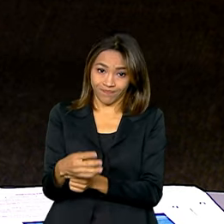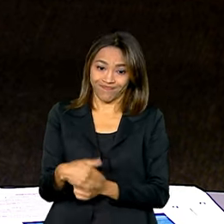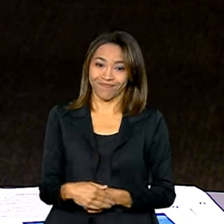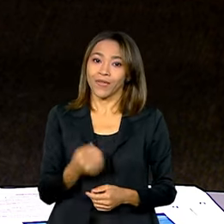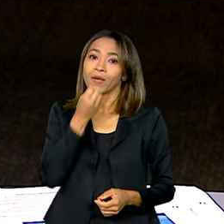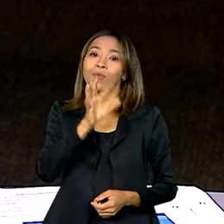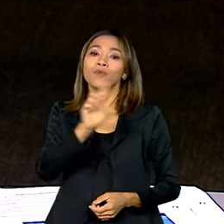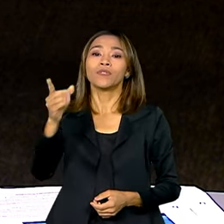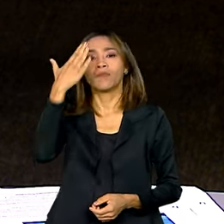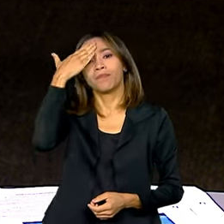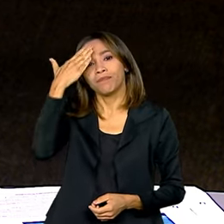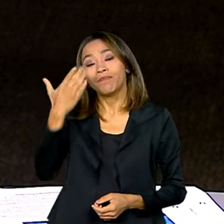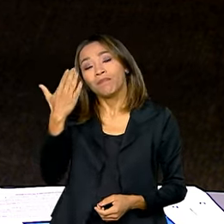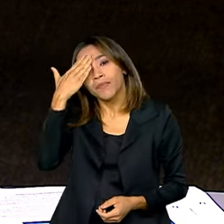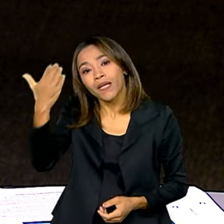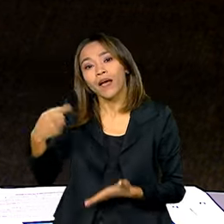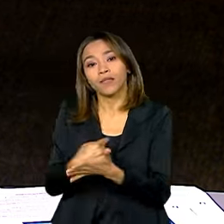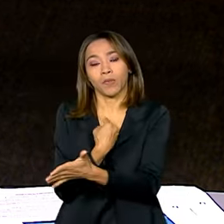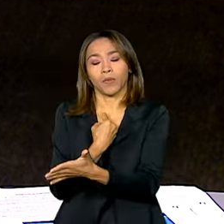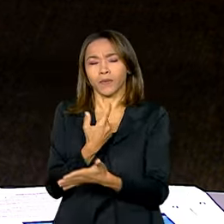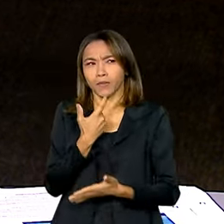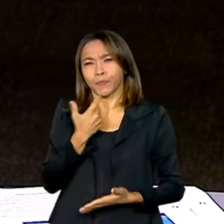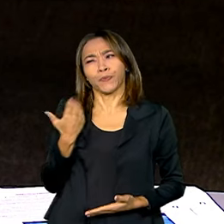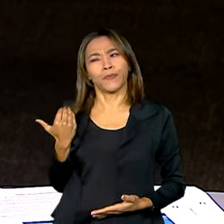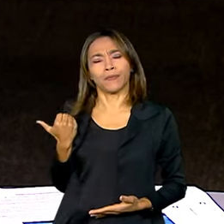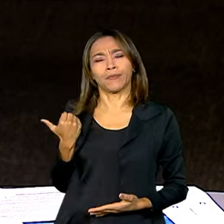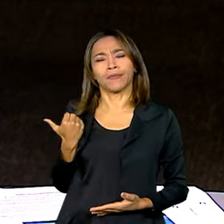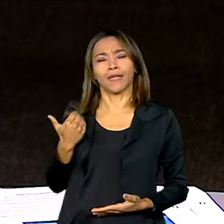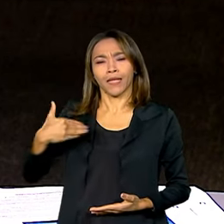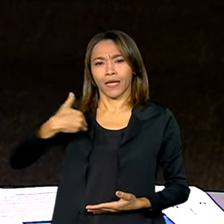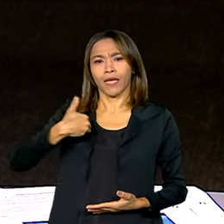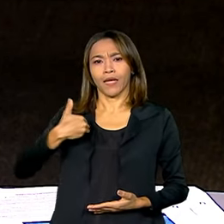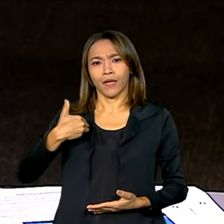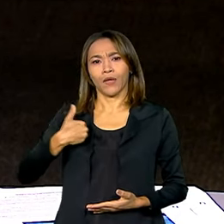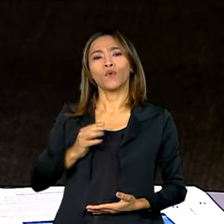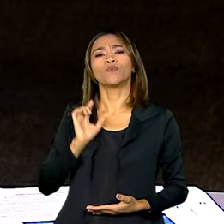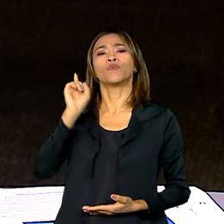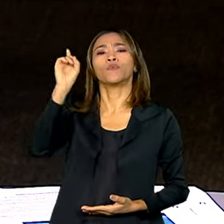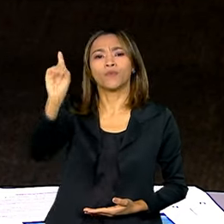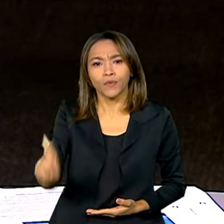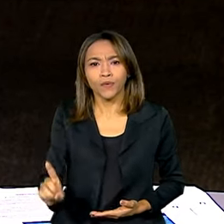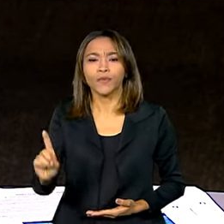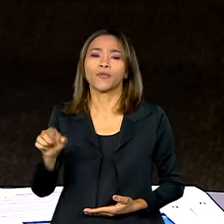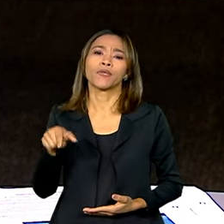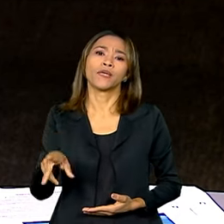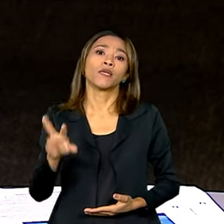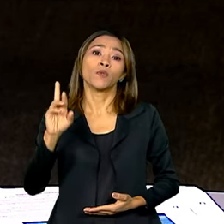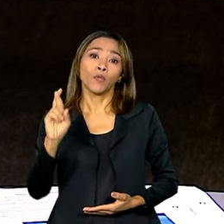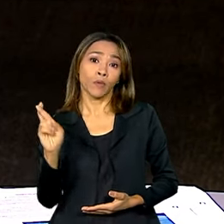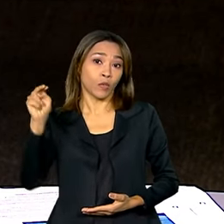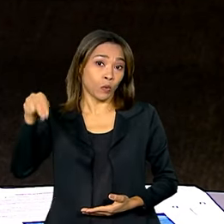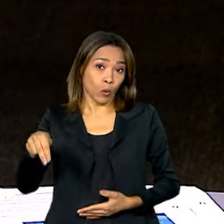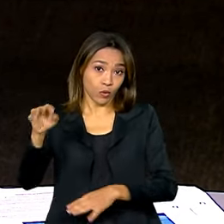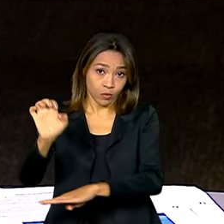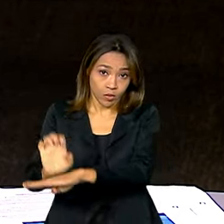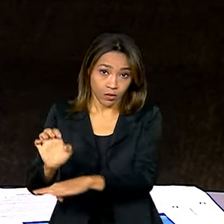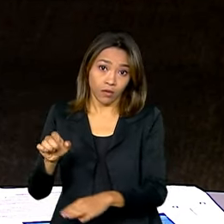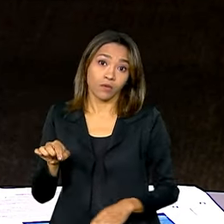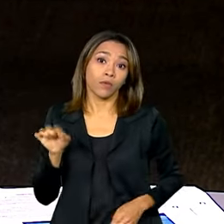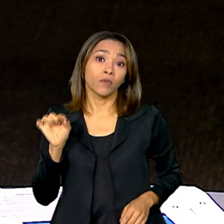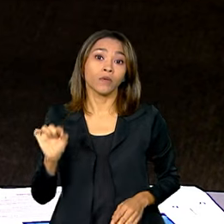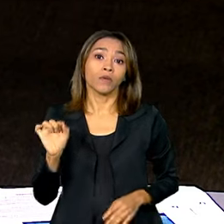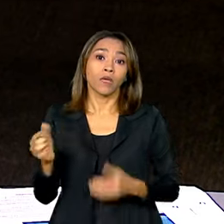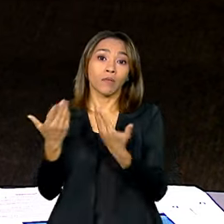obrigado por sua pergunta. De fato, recentemente eu tive o privilégio de ir aí a Natal, de ir ao Rio Grande do Norte para abrir